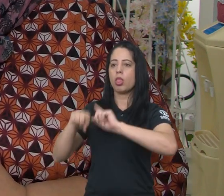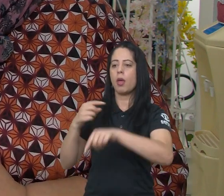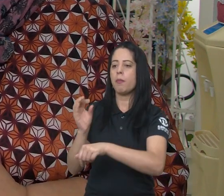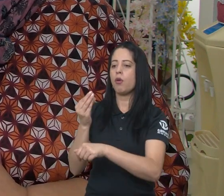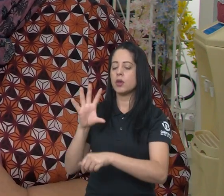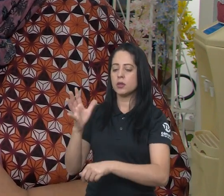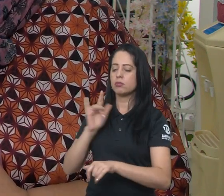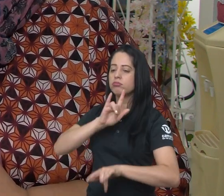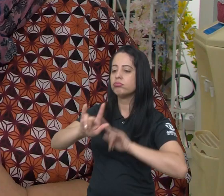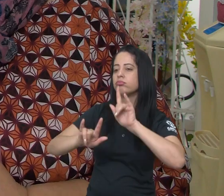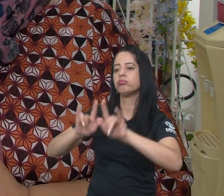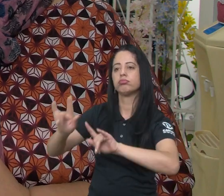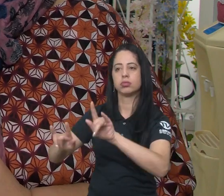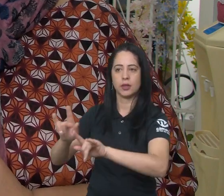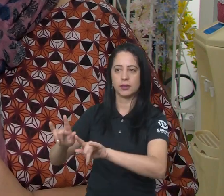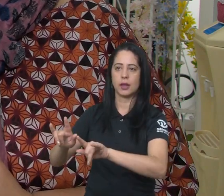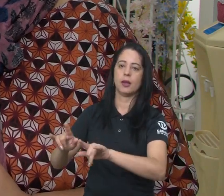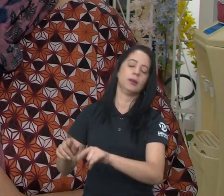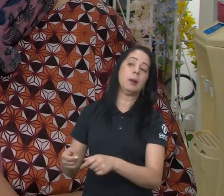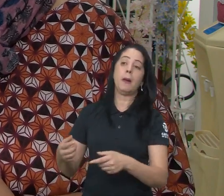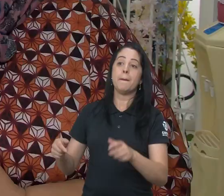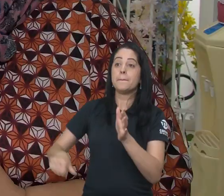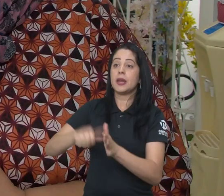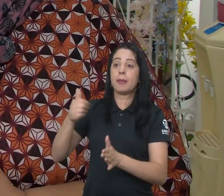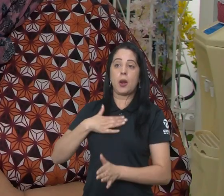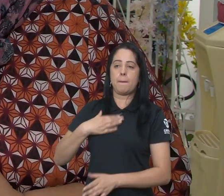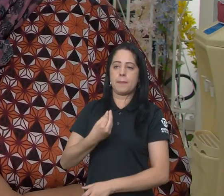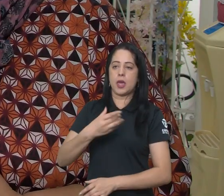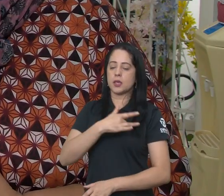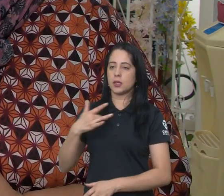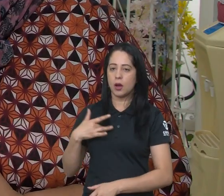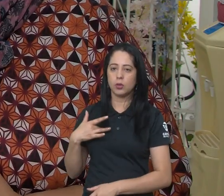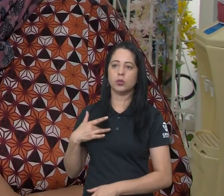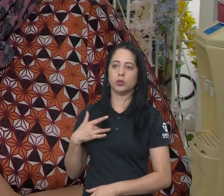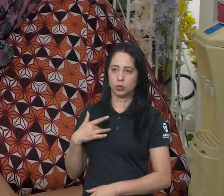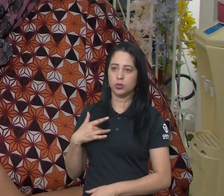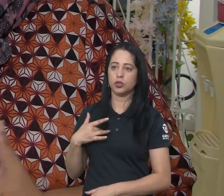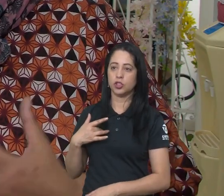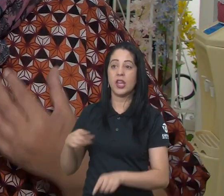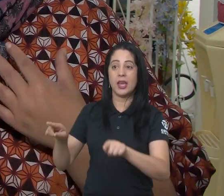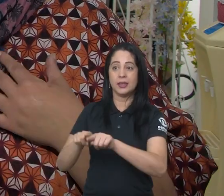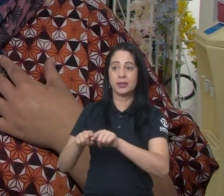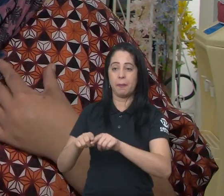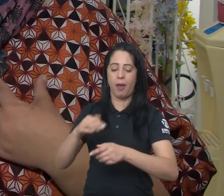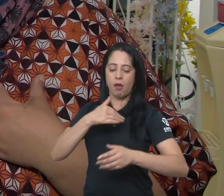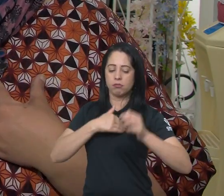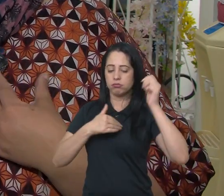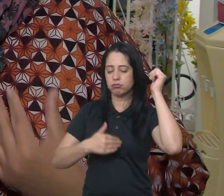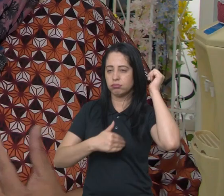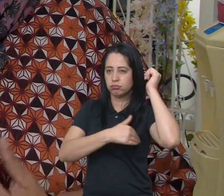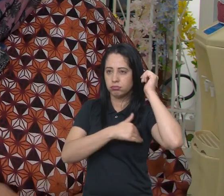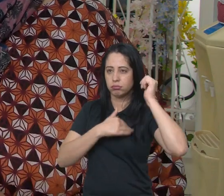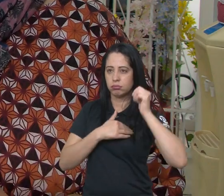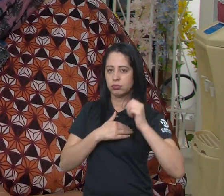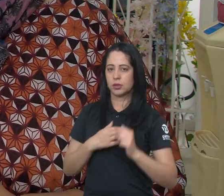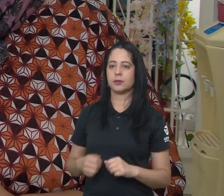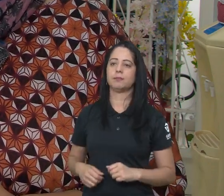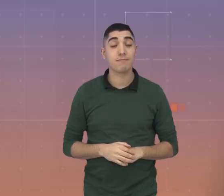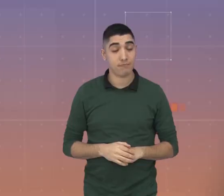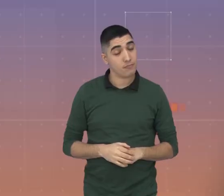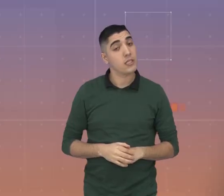a minha saúde e dou esse recado para todos. Se amar, se cuidar, se autoexaminar, se